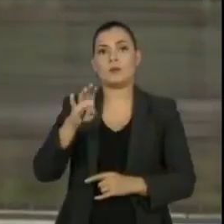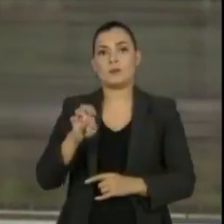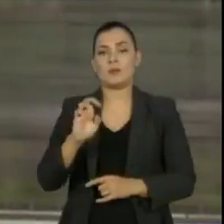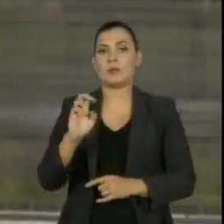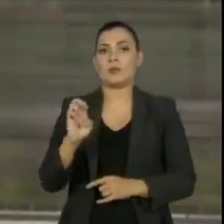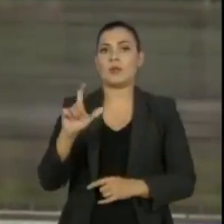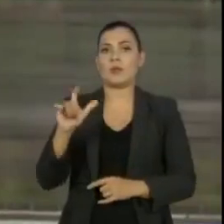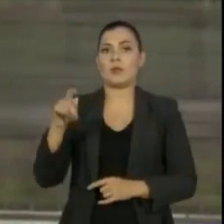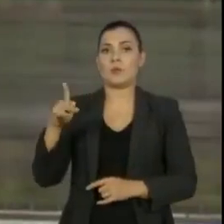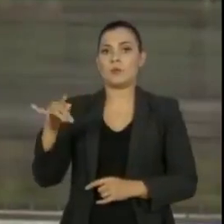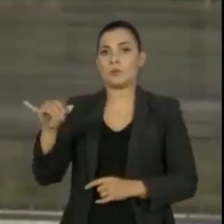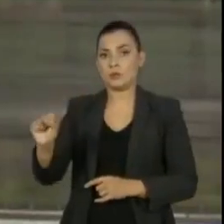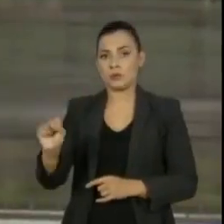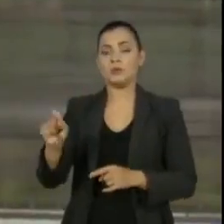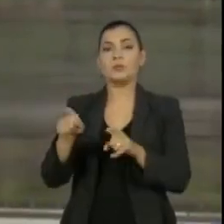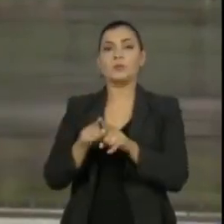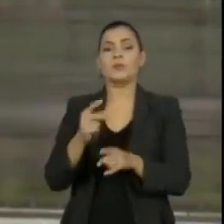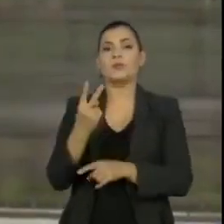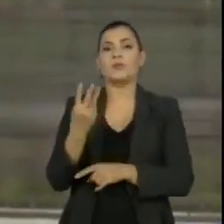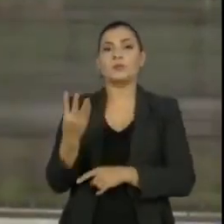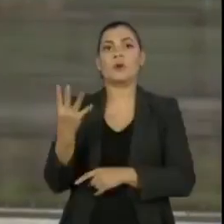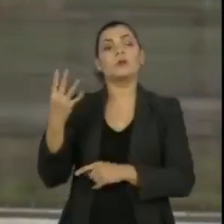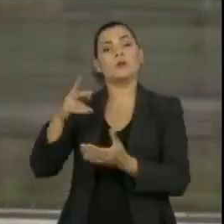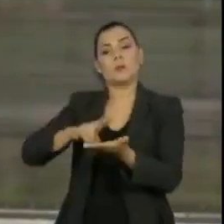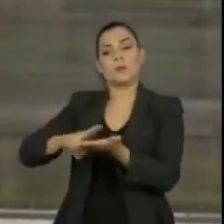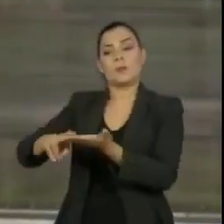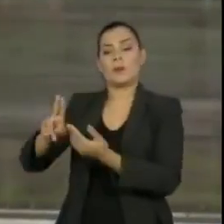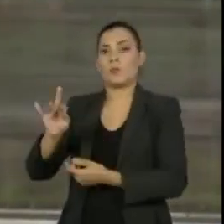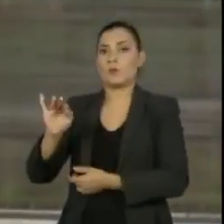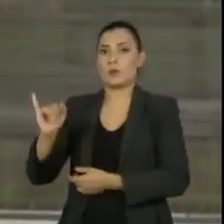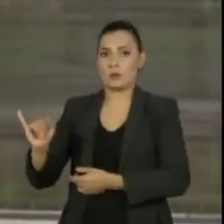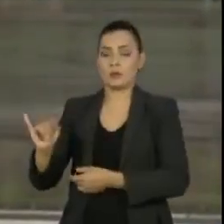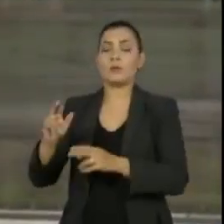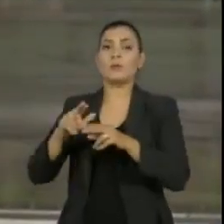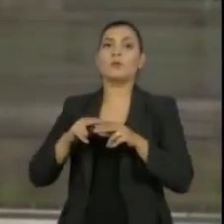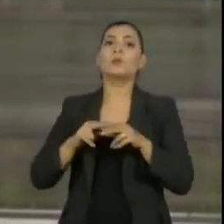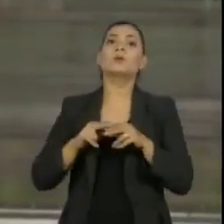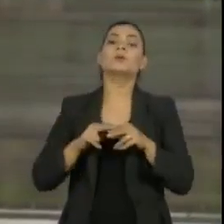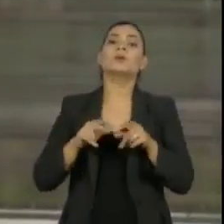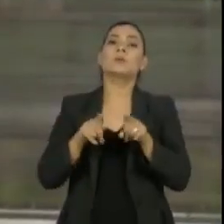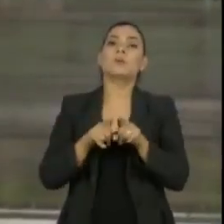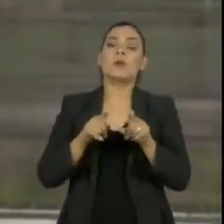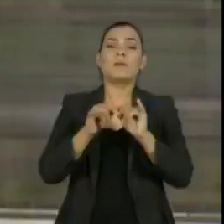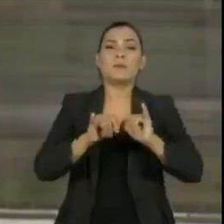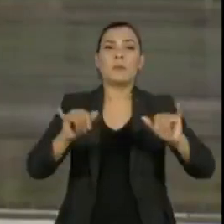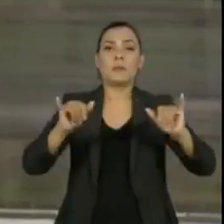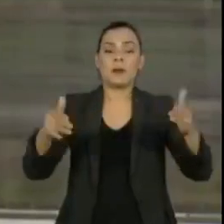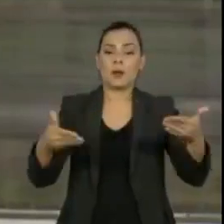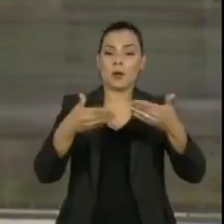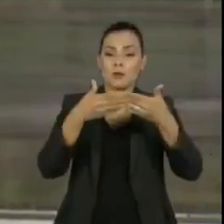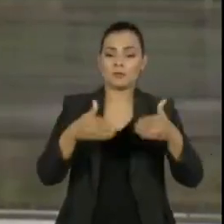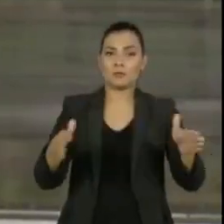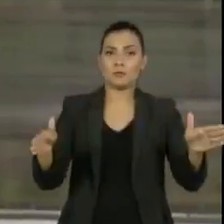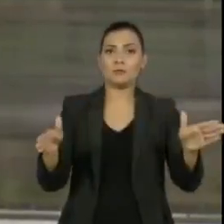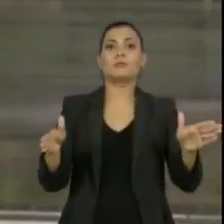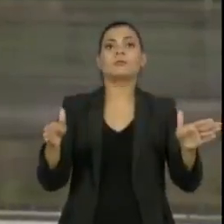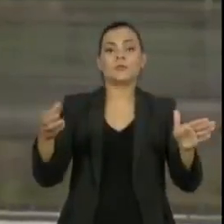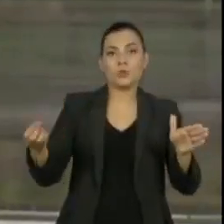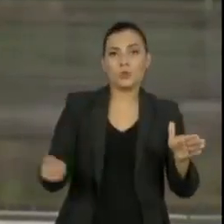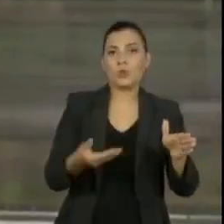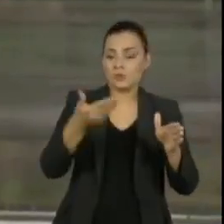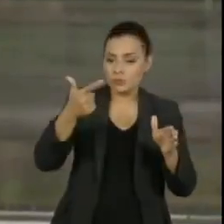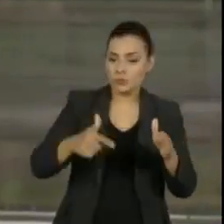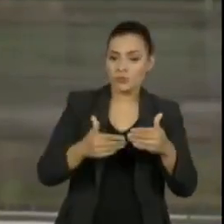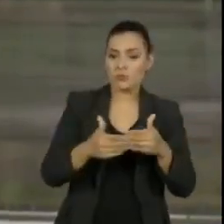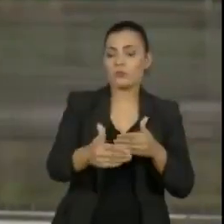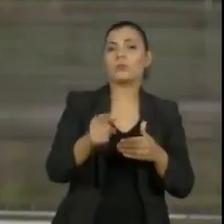Heliópolis, com 24 leitos de UTI. O funcionamento deste hospital de campanha que reabre agora